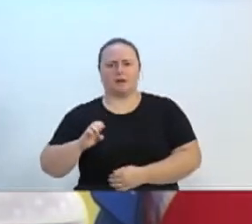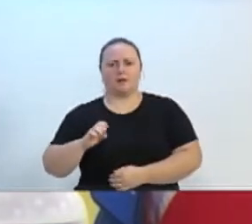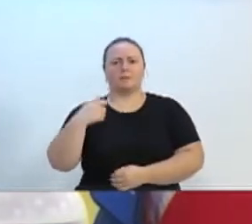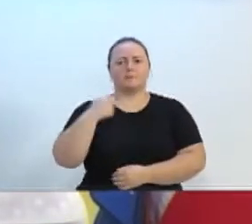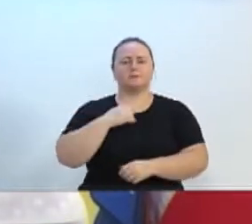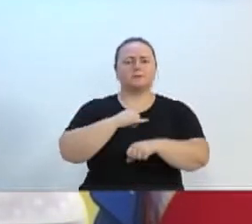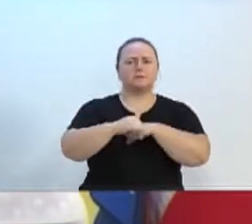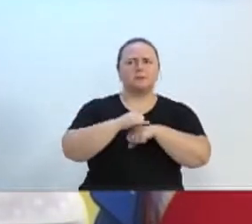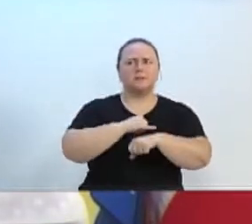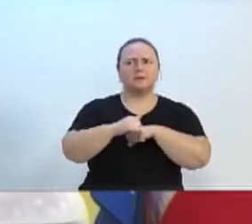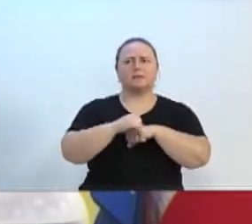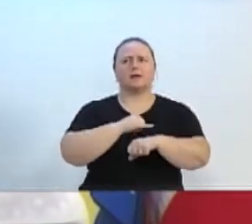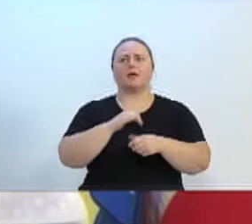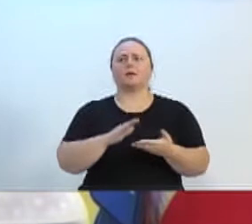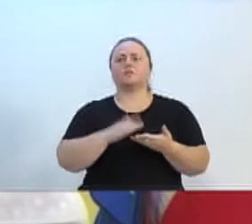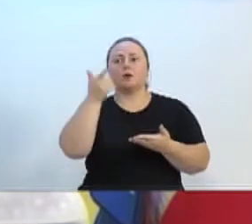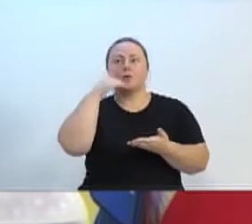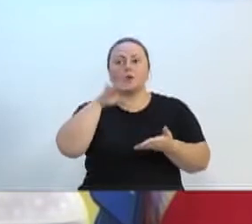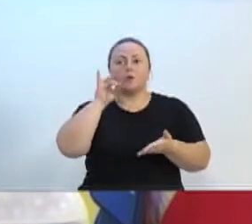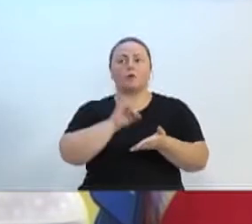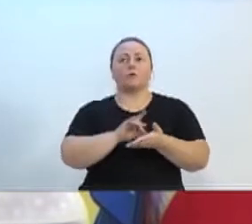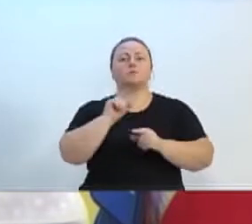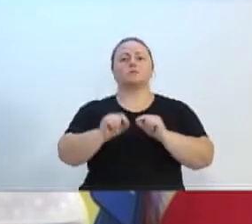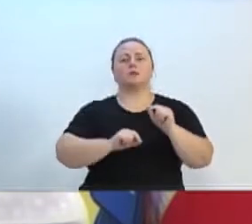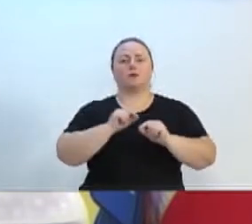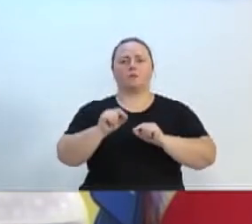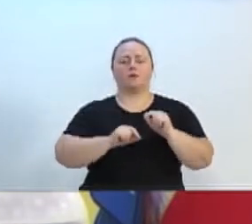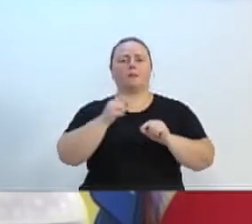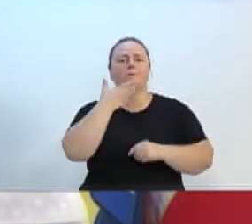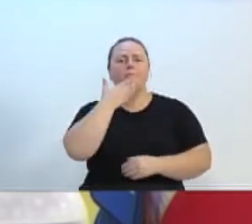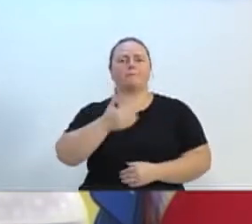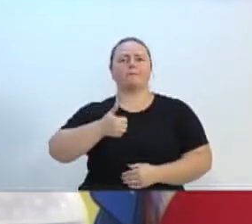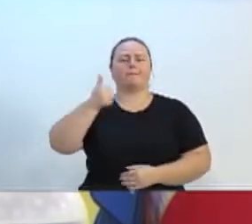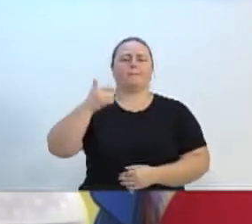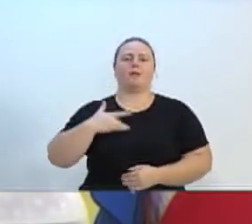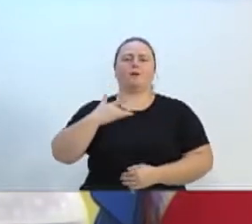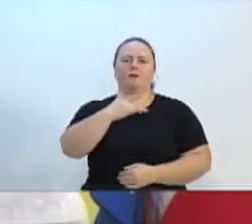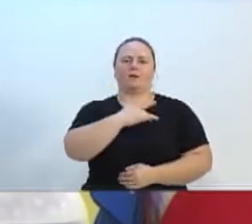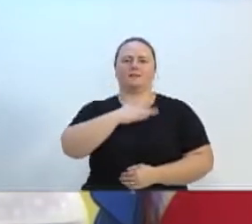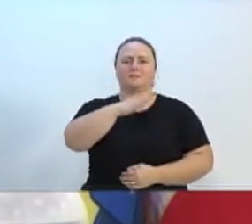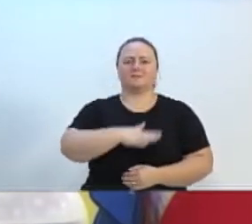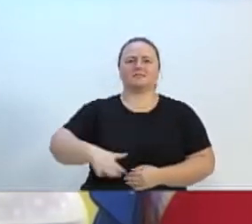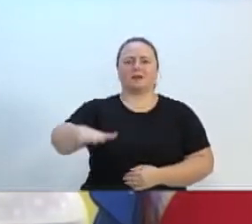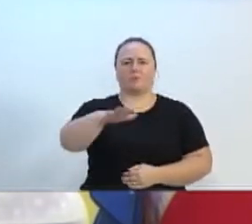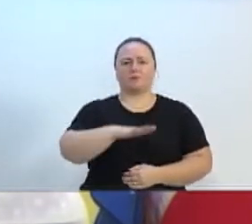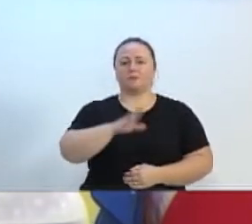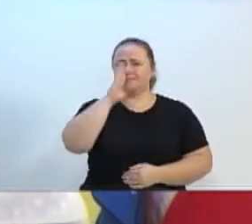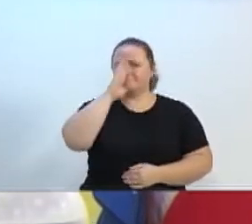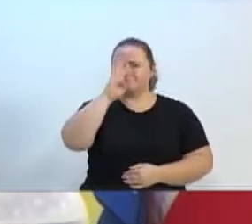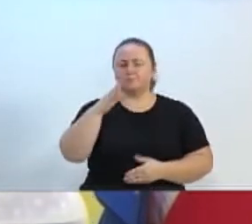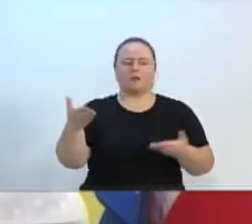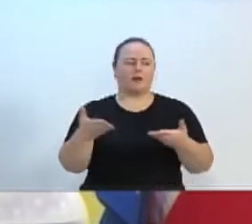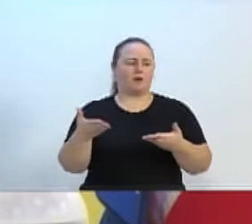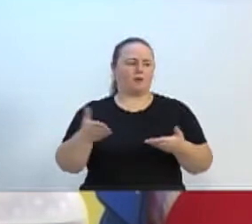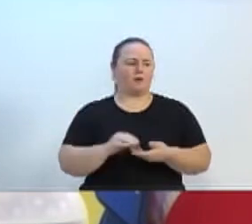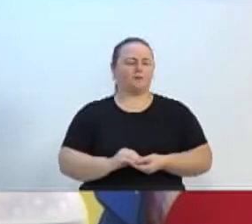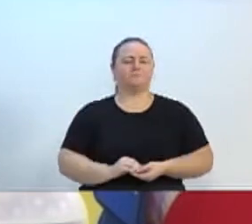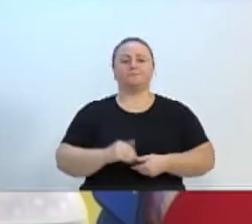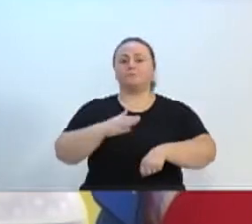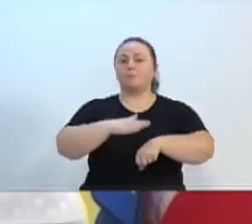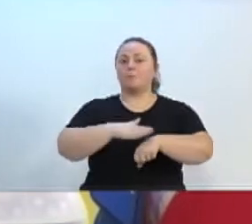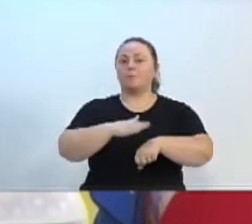integrante do diretório central dos estudantes fez uso do espaço da tribuna livre a falar sobre a situação do hospital